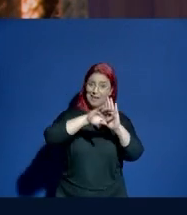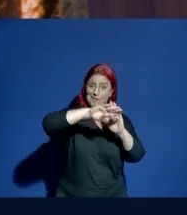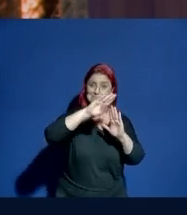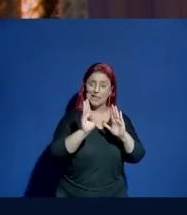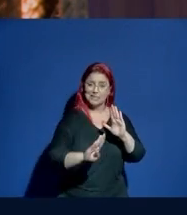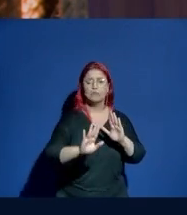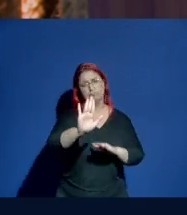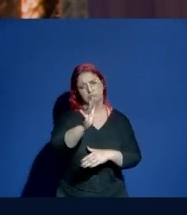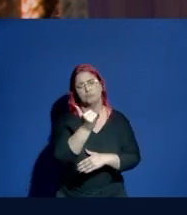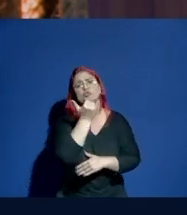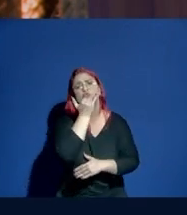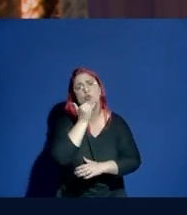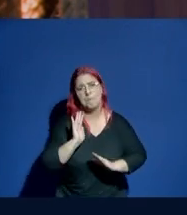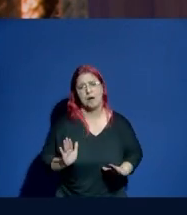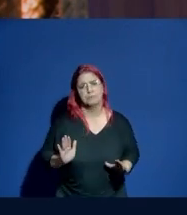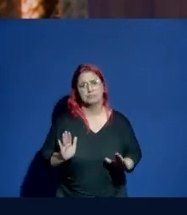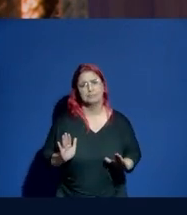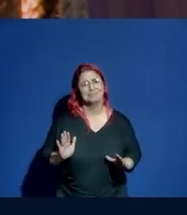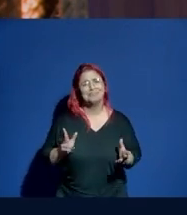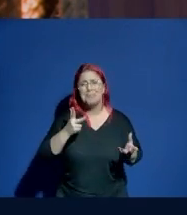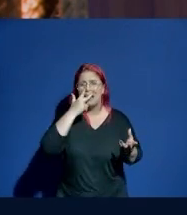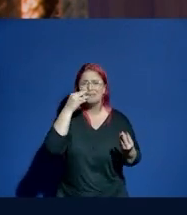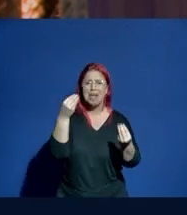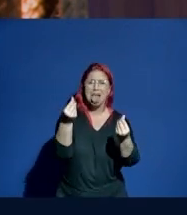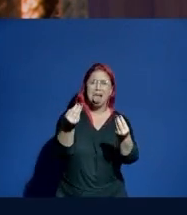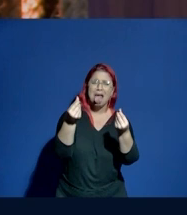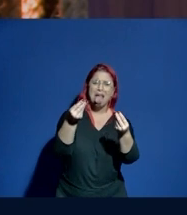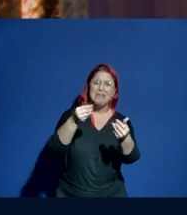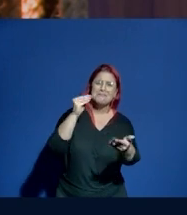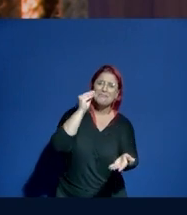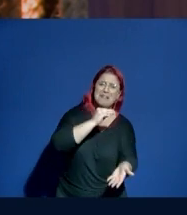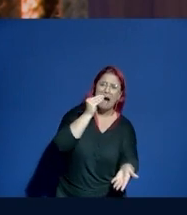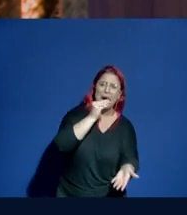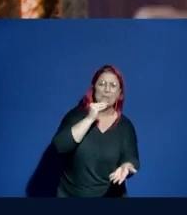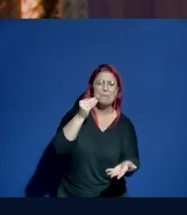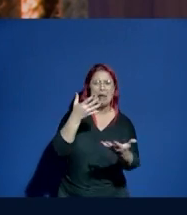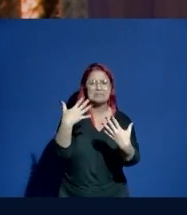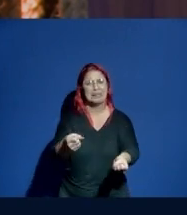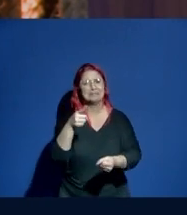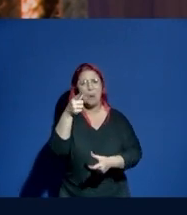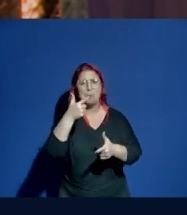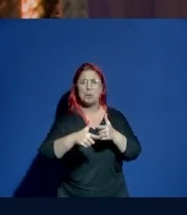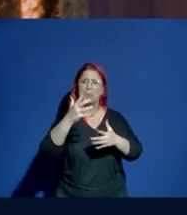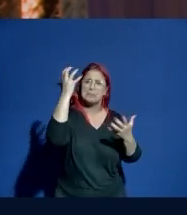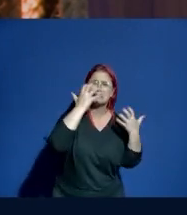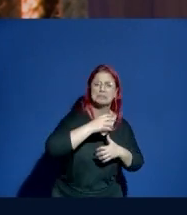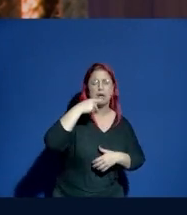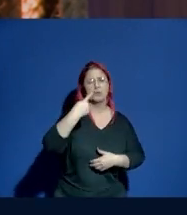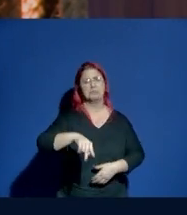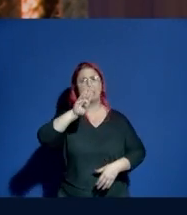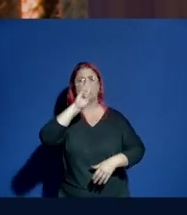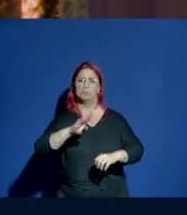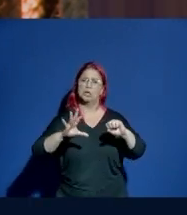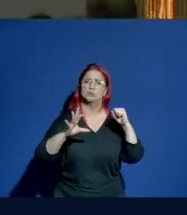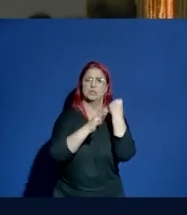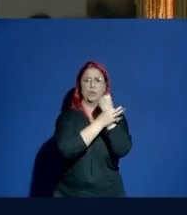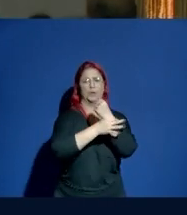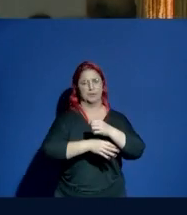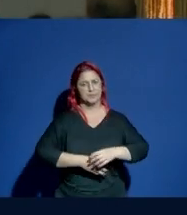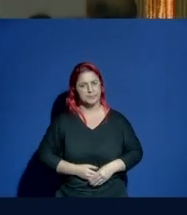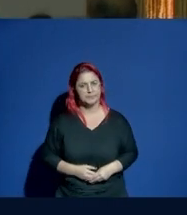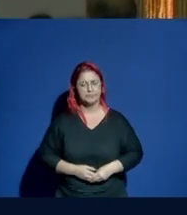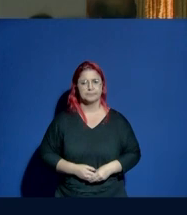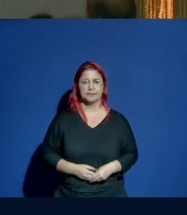Me desculpa dizer ela é muito frouxa para enfrentar um grave problema que nós temos na segurança pública